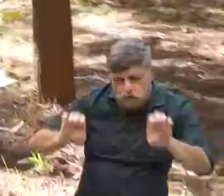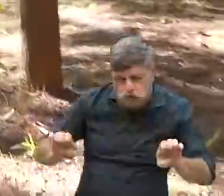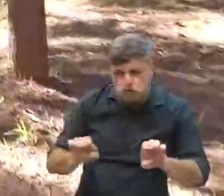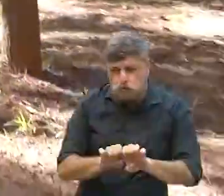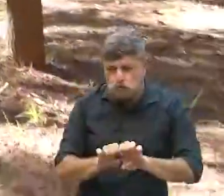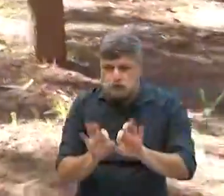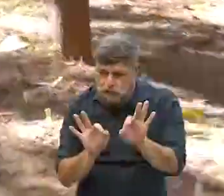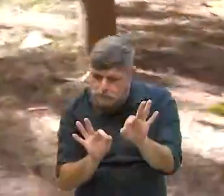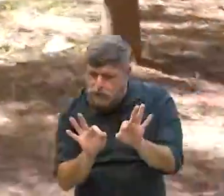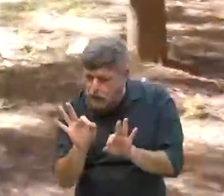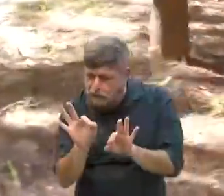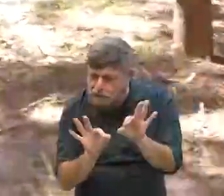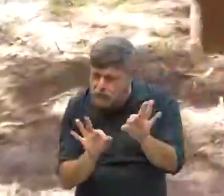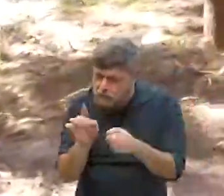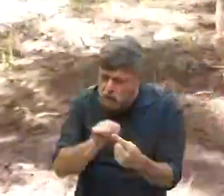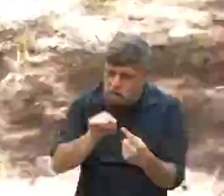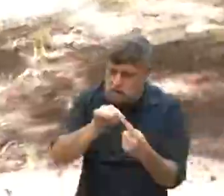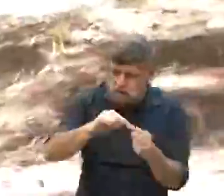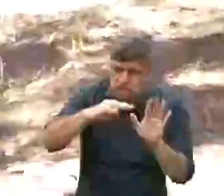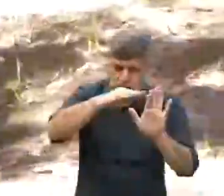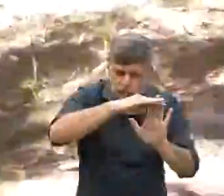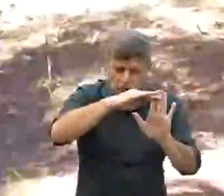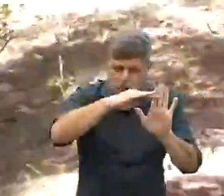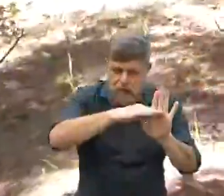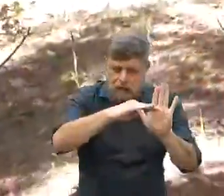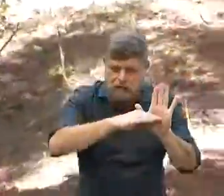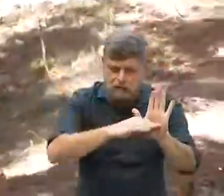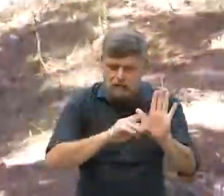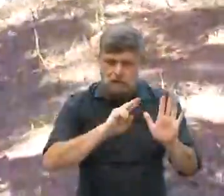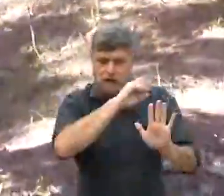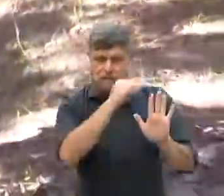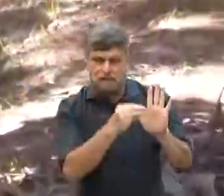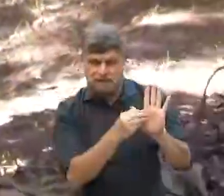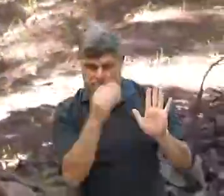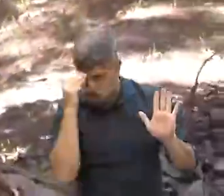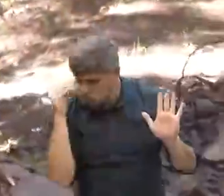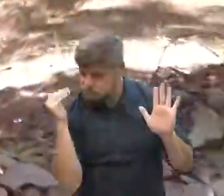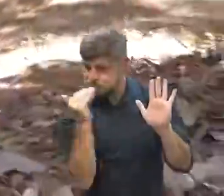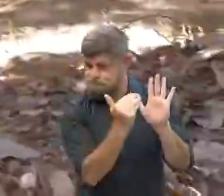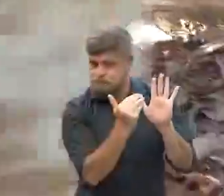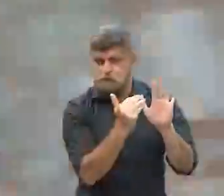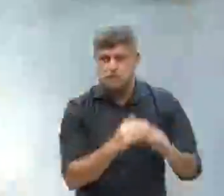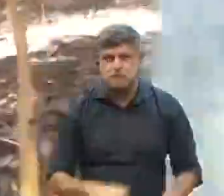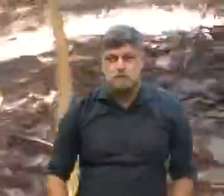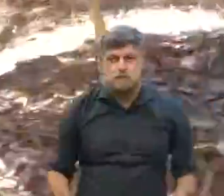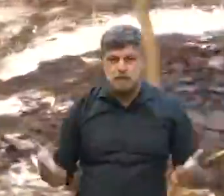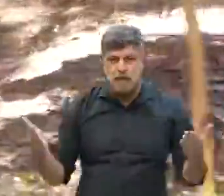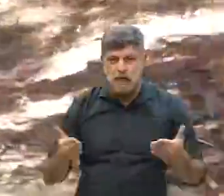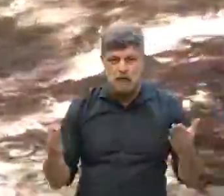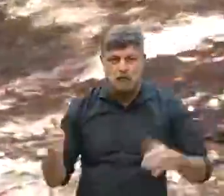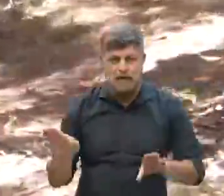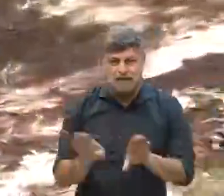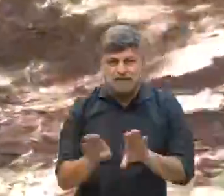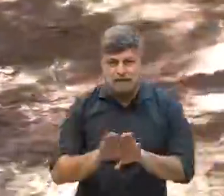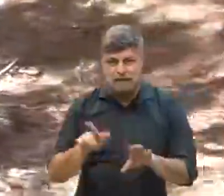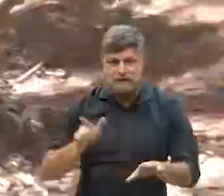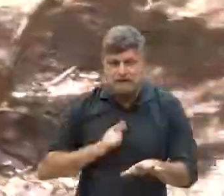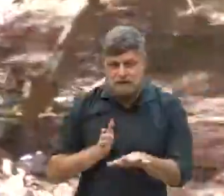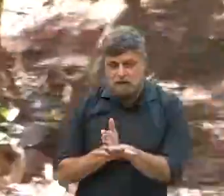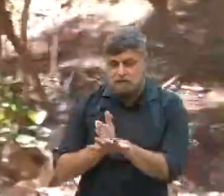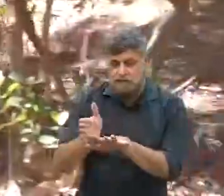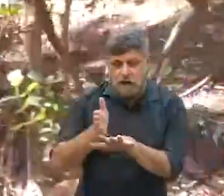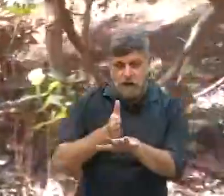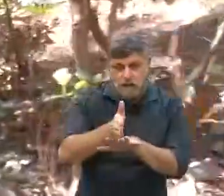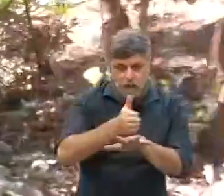estruturação, estabelecimento de metas, de prioridades na área ambiental, de saneamento. E aí a gente trabalha também com o eixo de